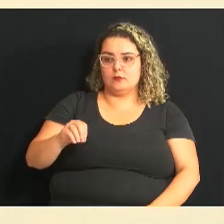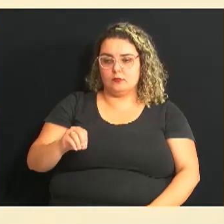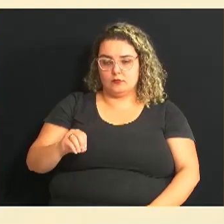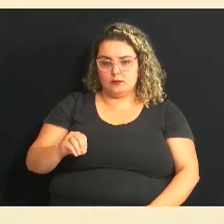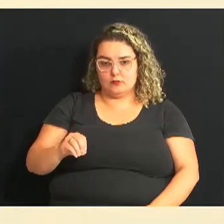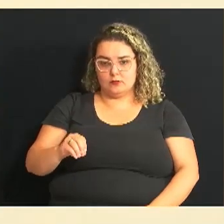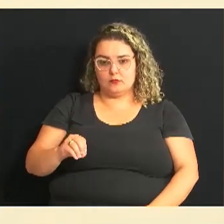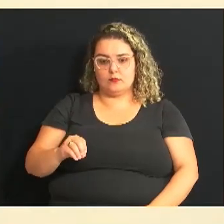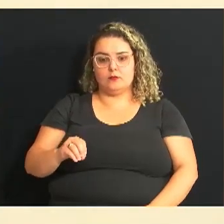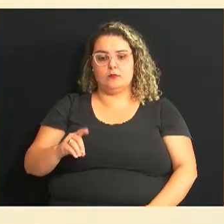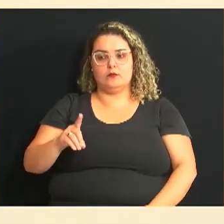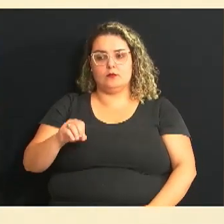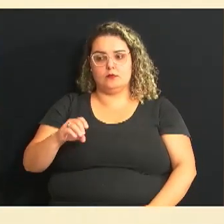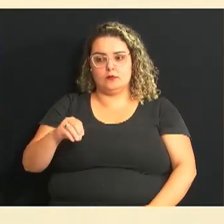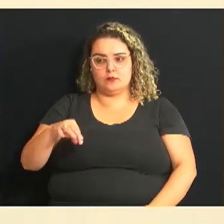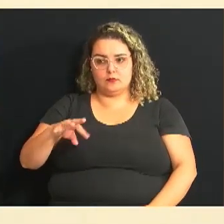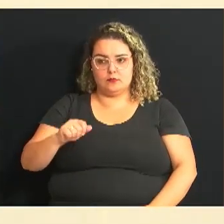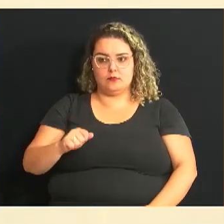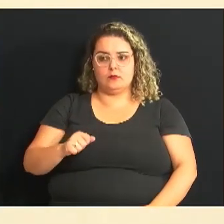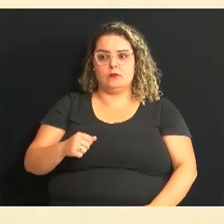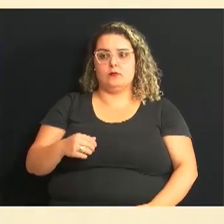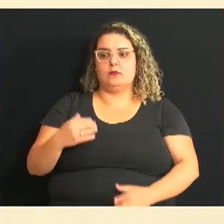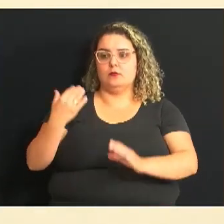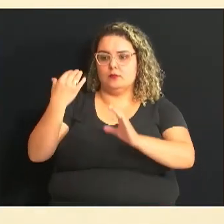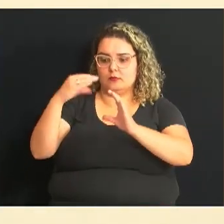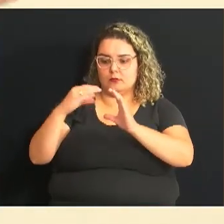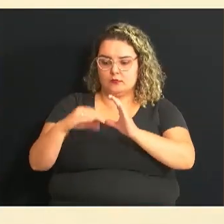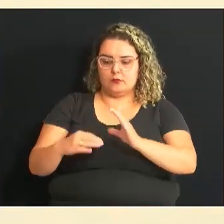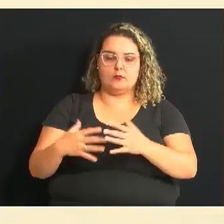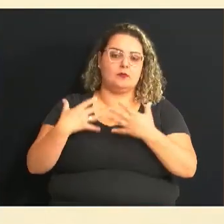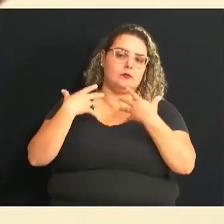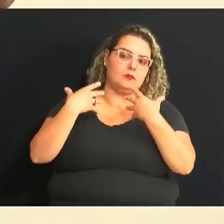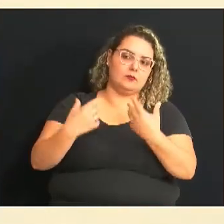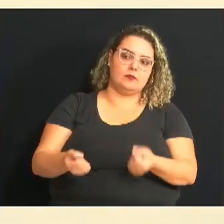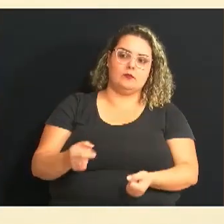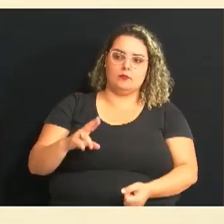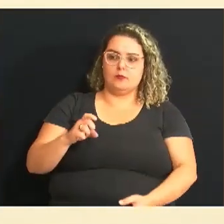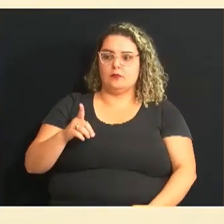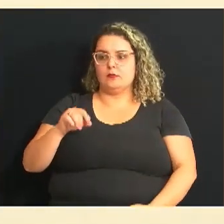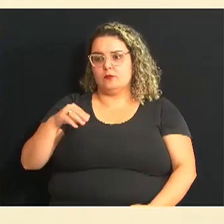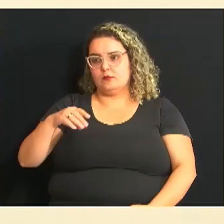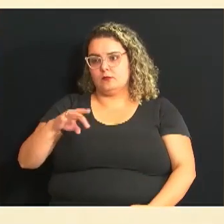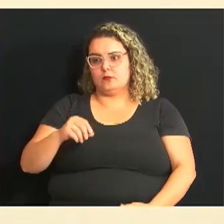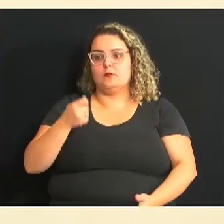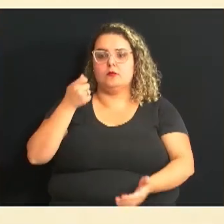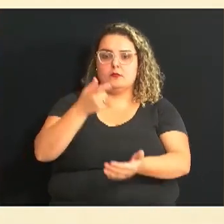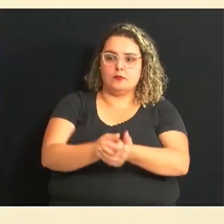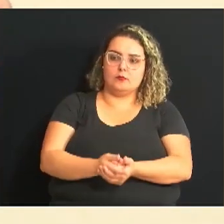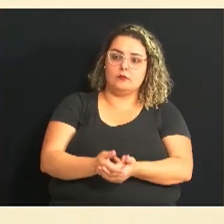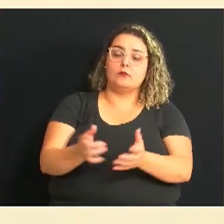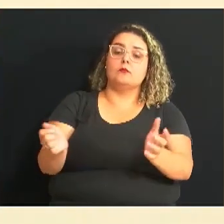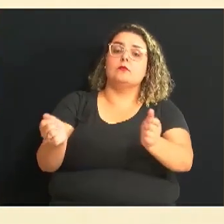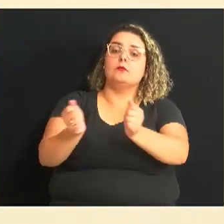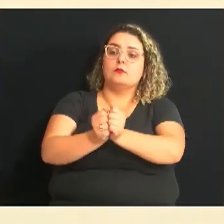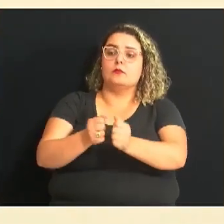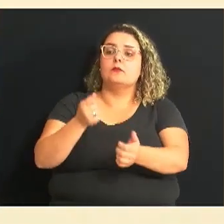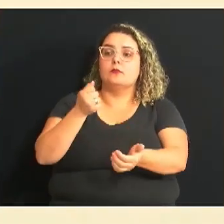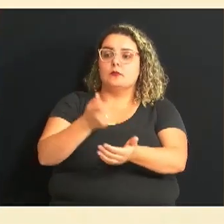aí você vai lançar o que você recebeu, os rendimentos, os pagamentos. E junto com os pagamentos